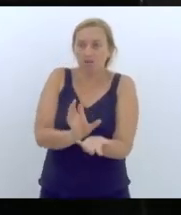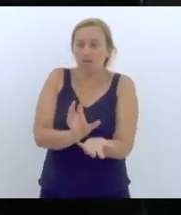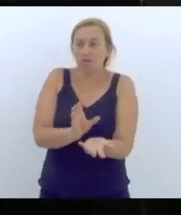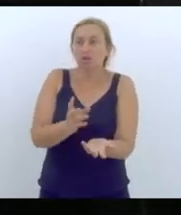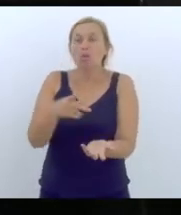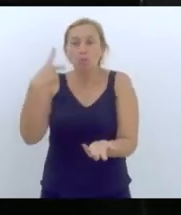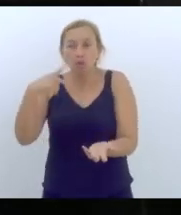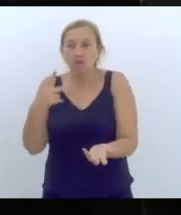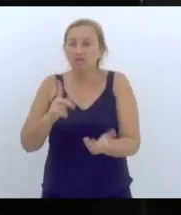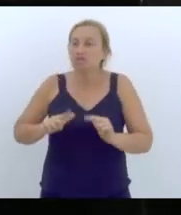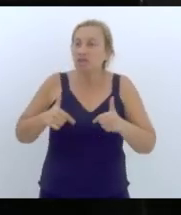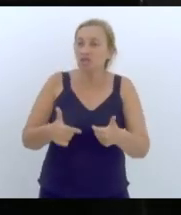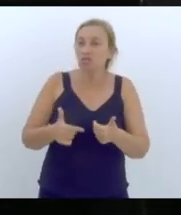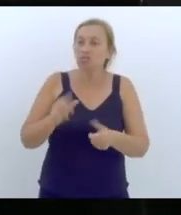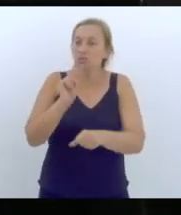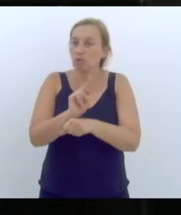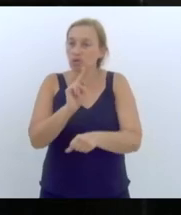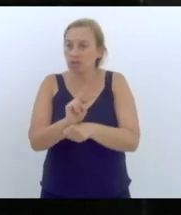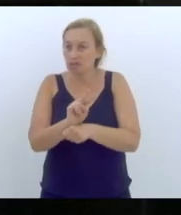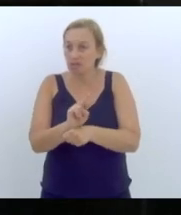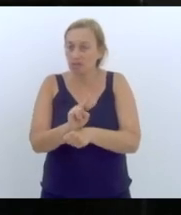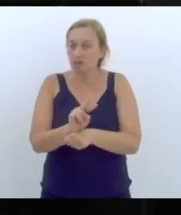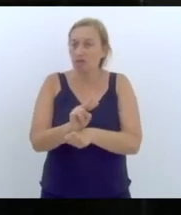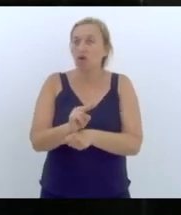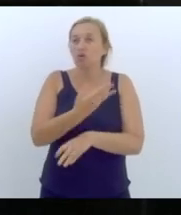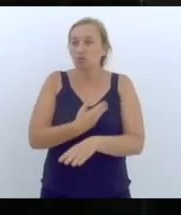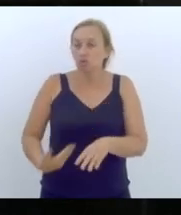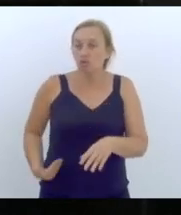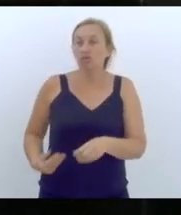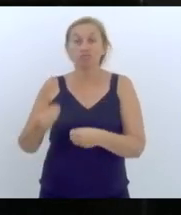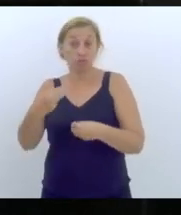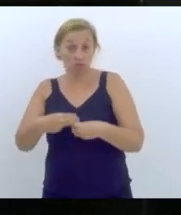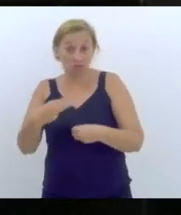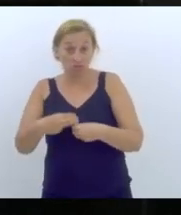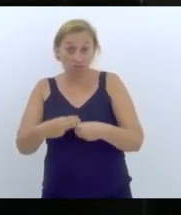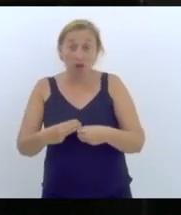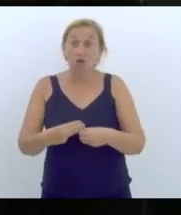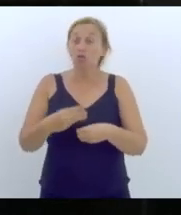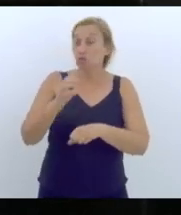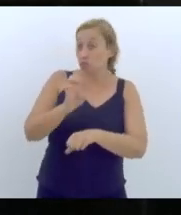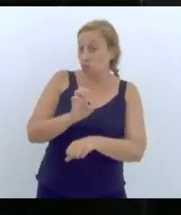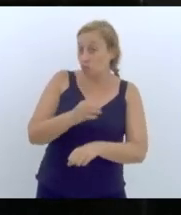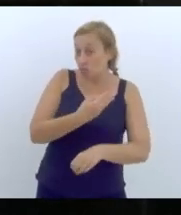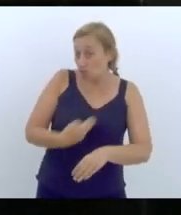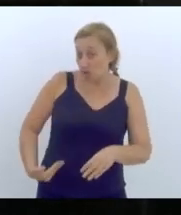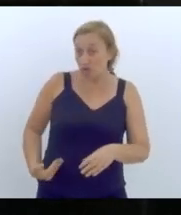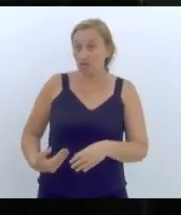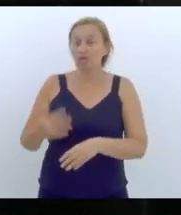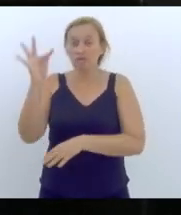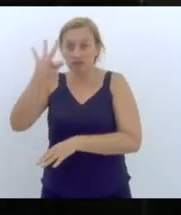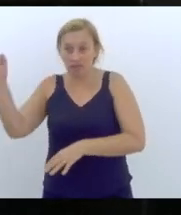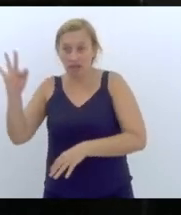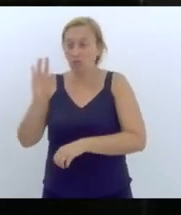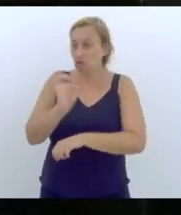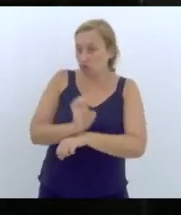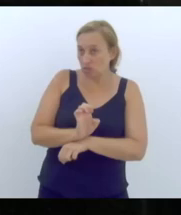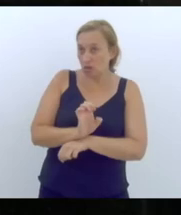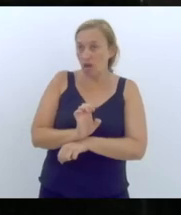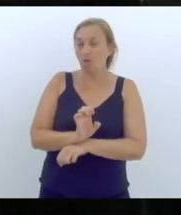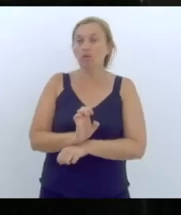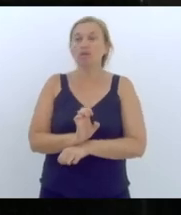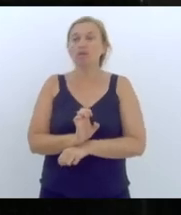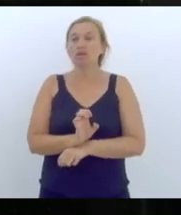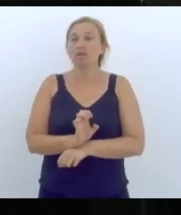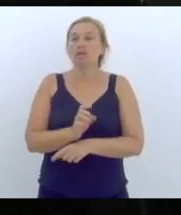nas ações de prevenção do governo municipal, do governo federal, do governo estadual. Esse debate,